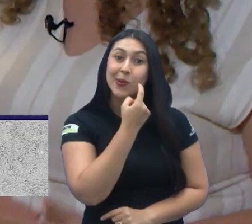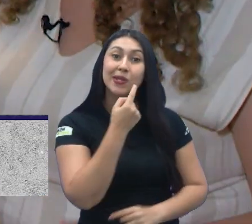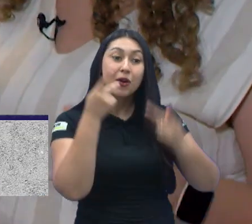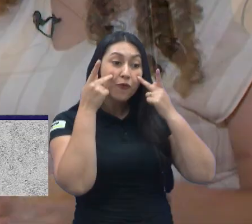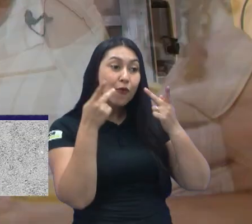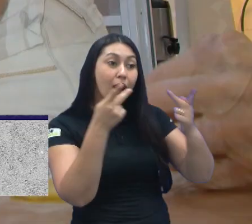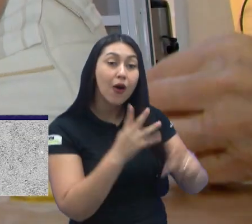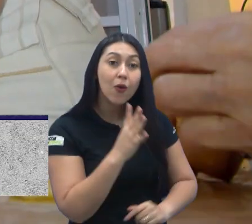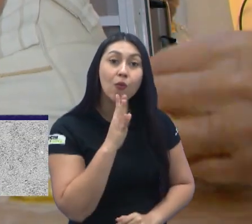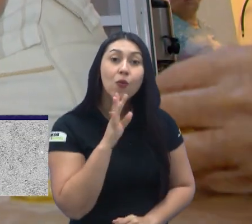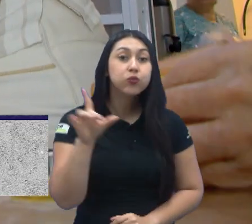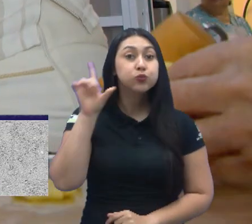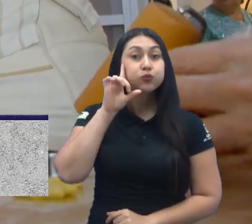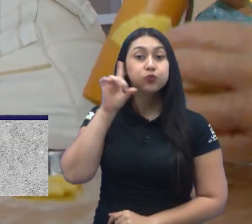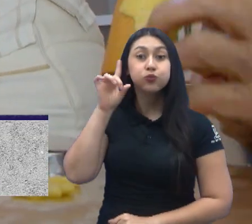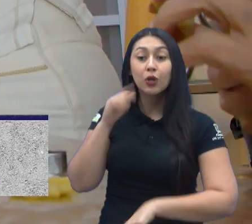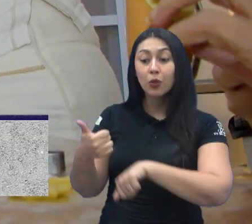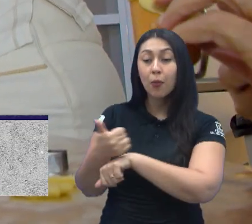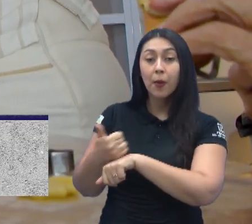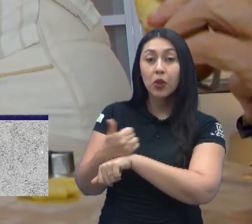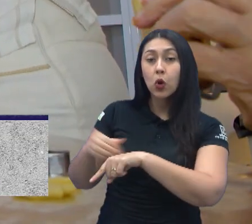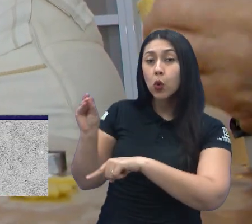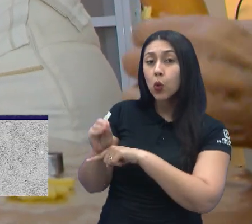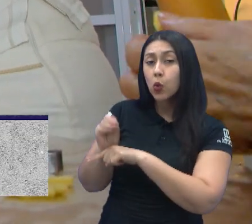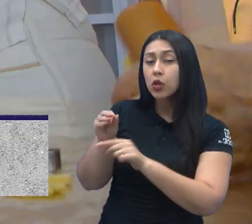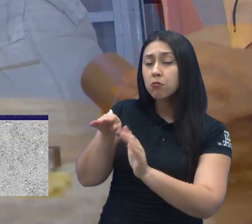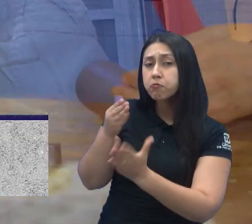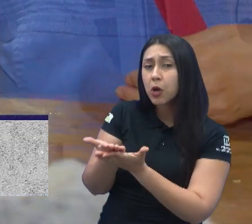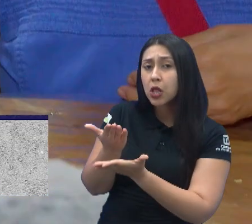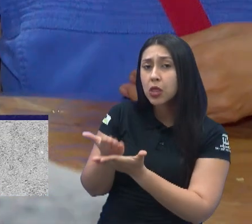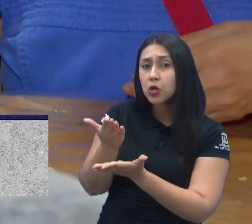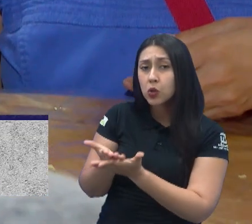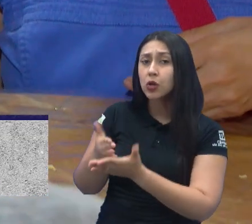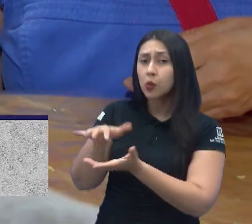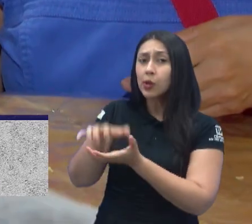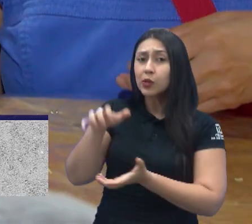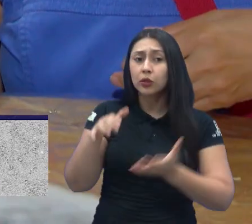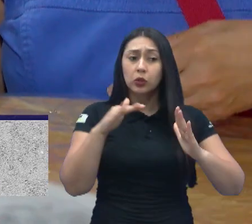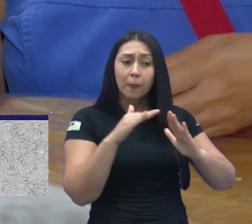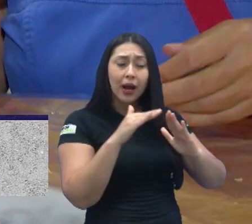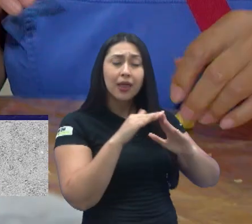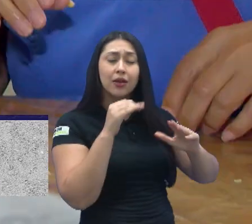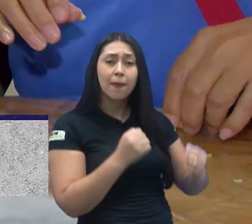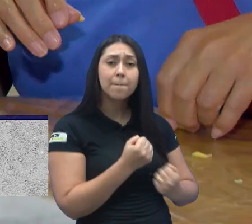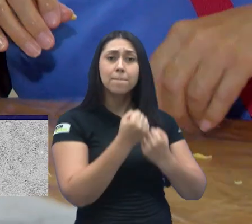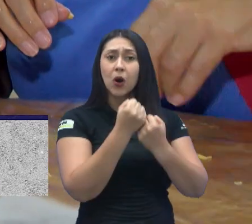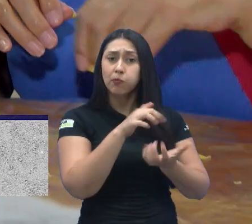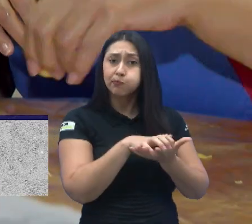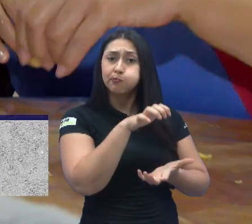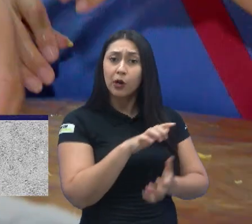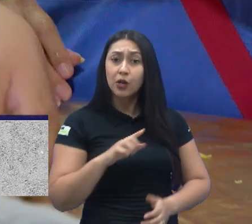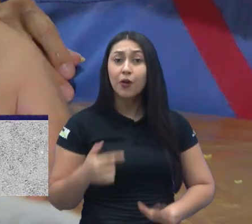conhecer a rotina de uma gerontóloga em um residencial sênior. Ela vai mostrar como a culinária feita junto